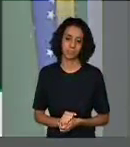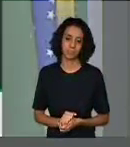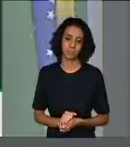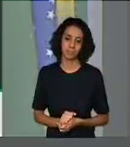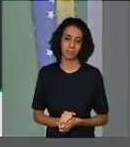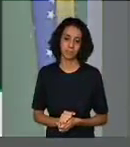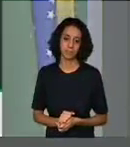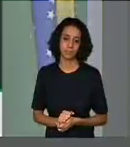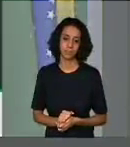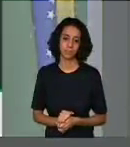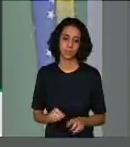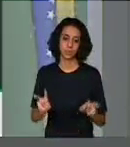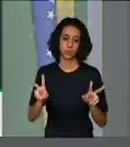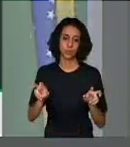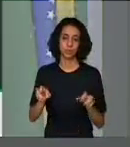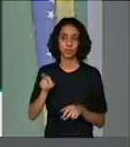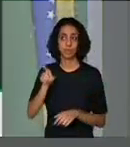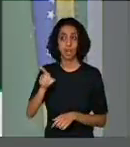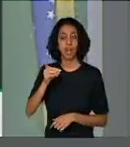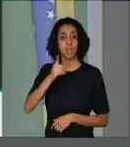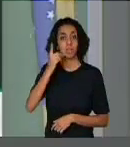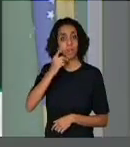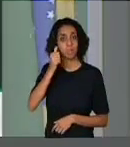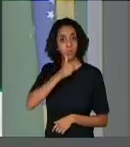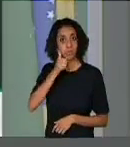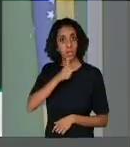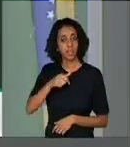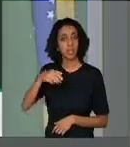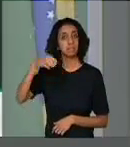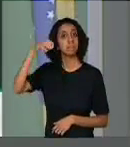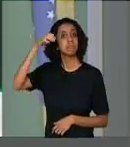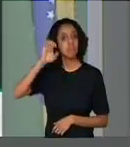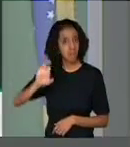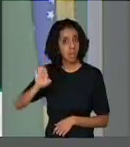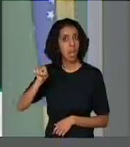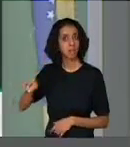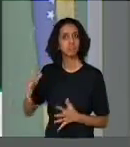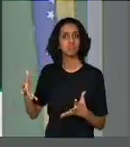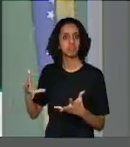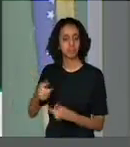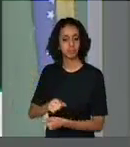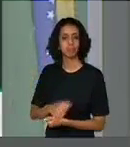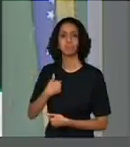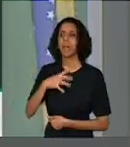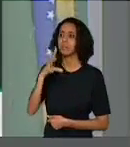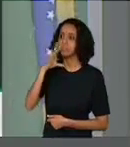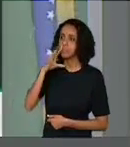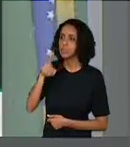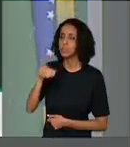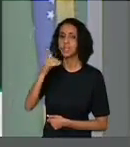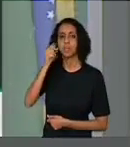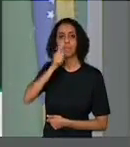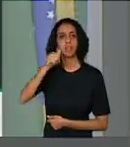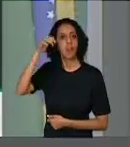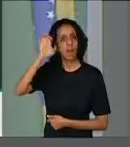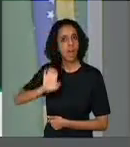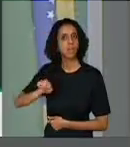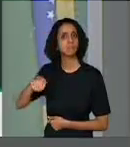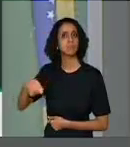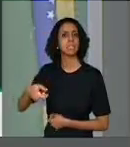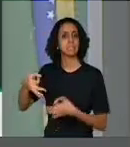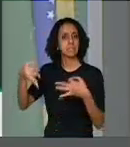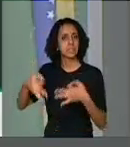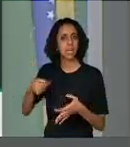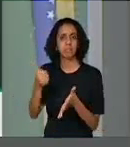dessa competente e guerreira deputada Érica Cocai. Eu admiro a Érica Cocai, a deputada